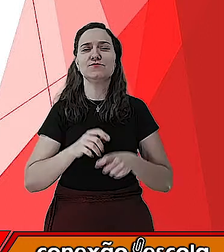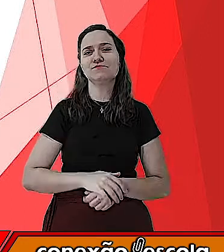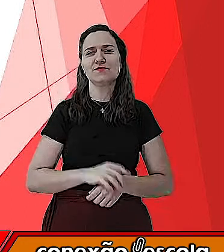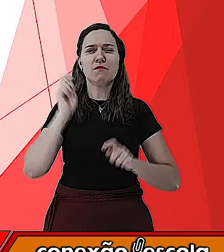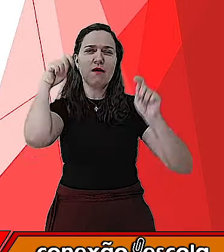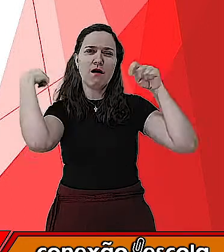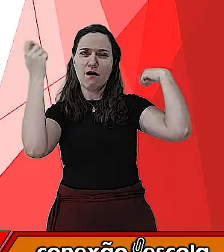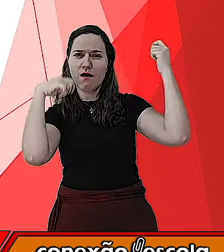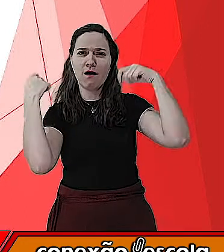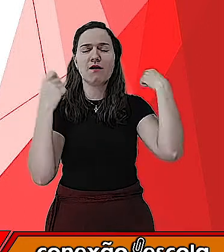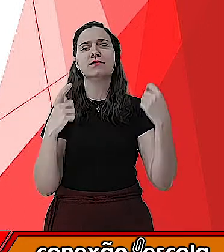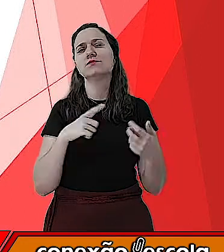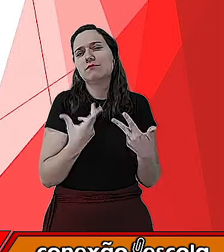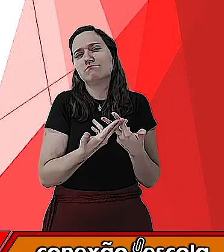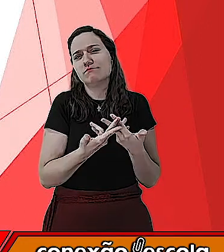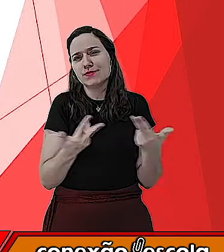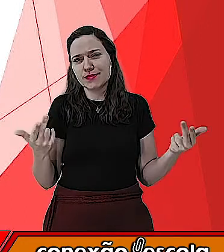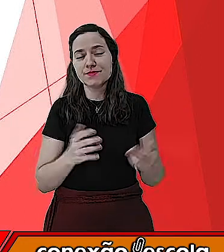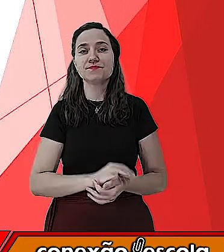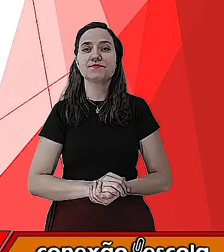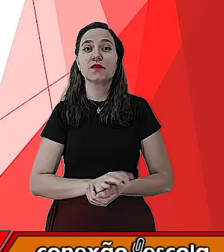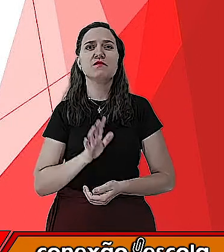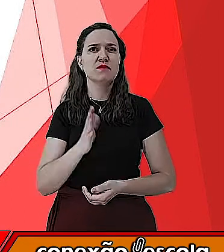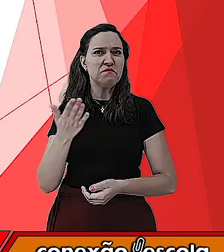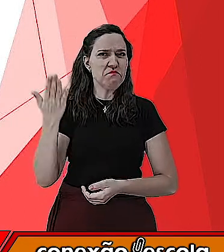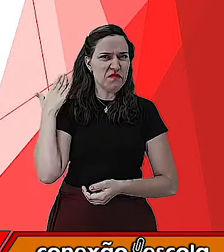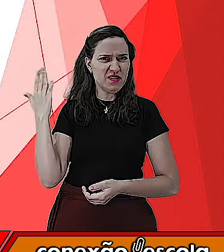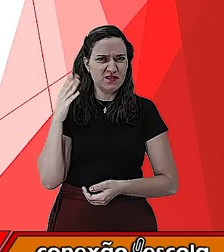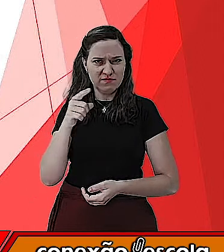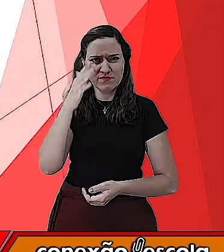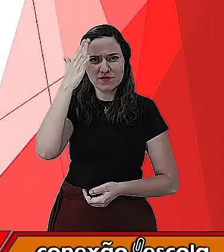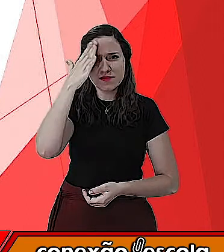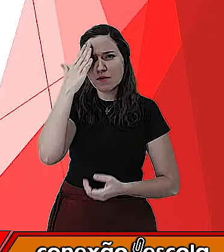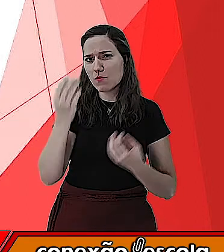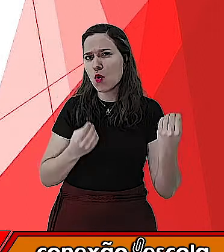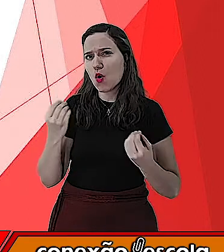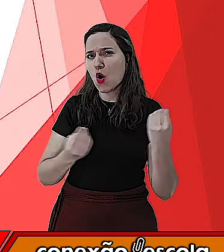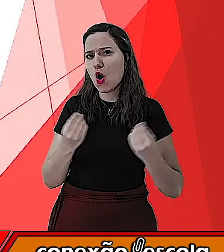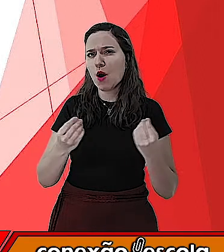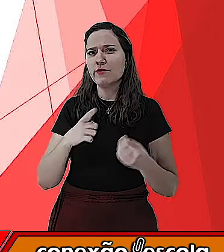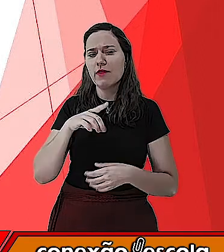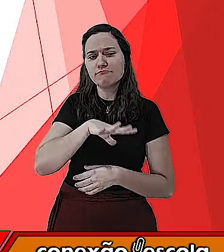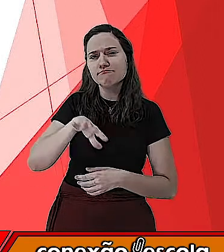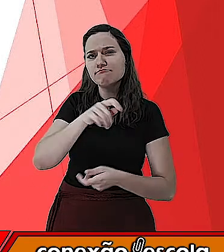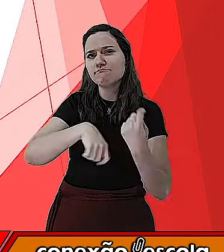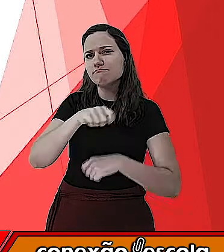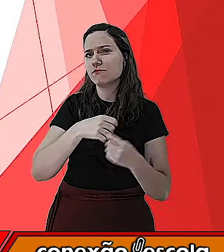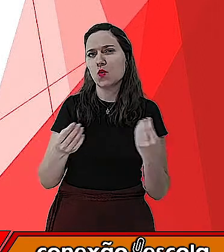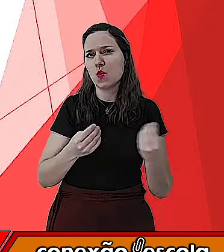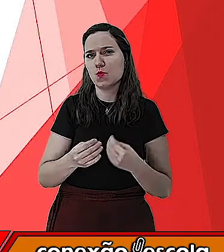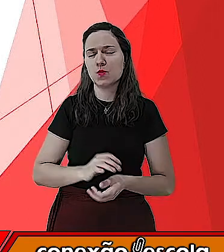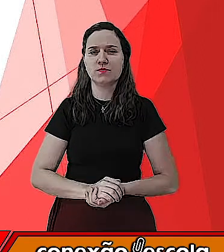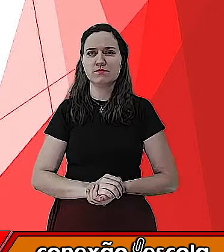cabeleireiros, entre outros. E no passado, você sabe como eram o comércio